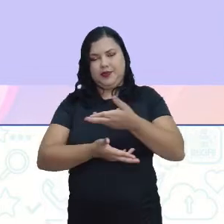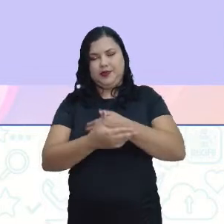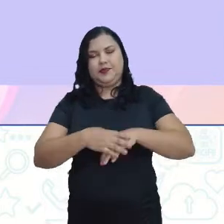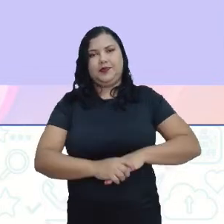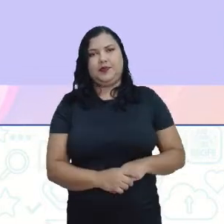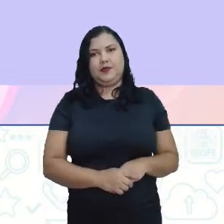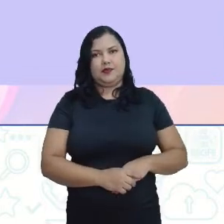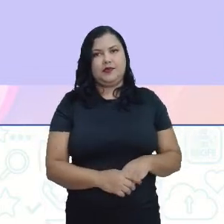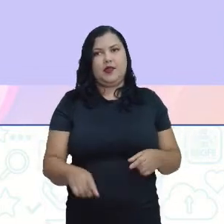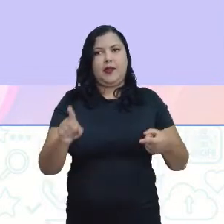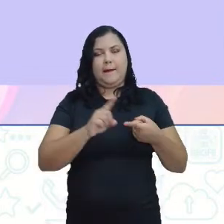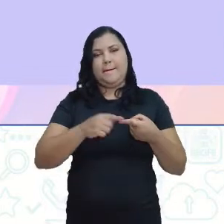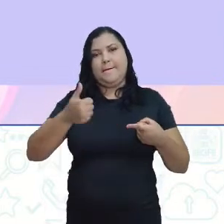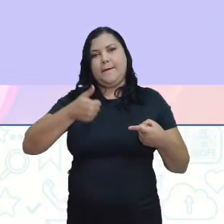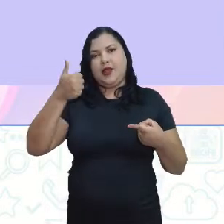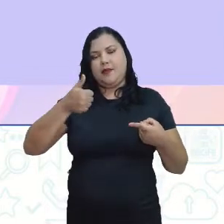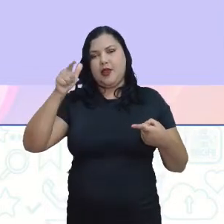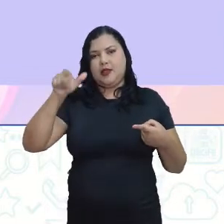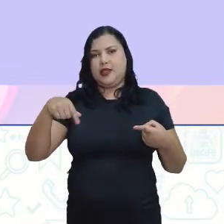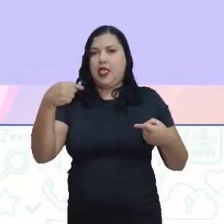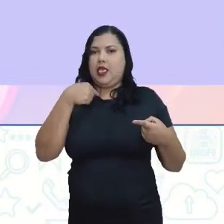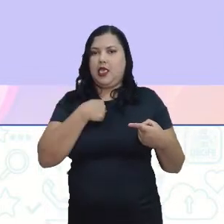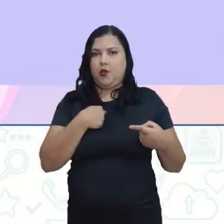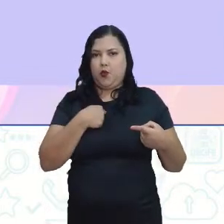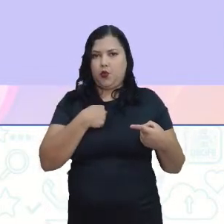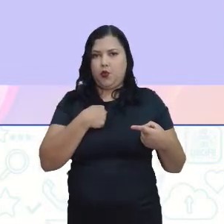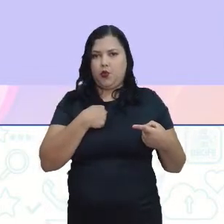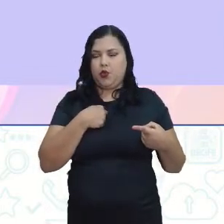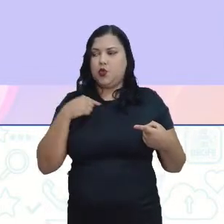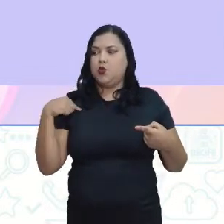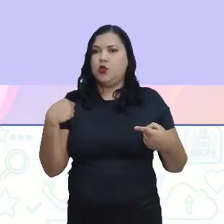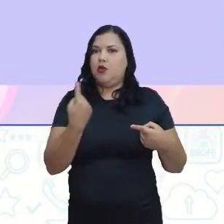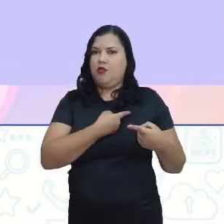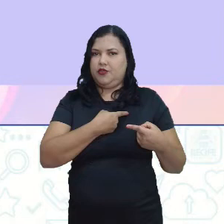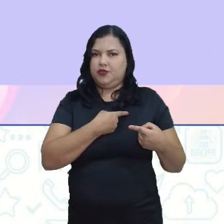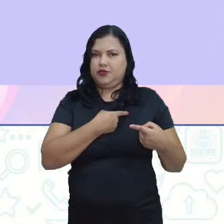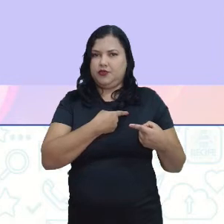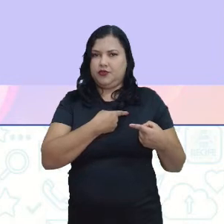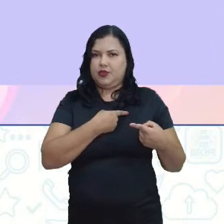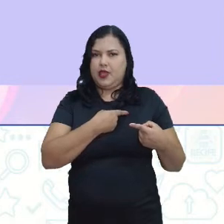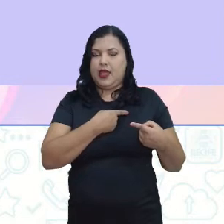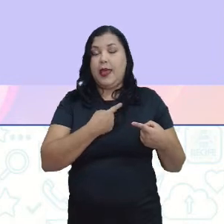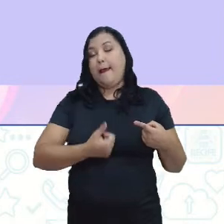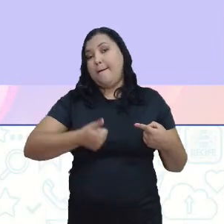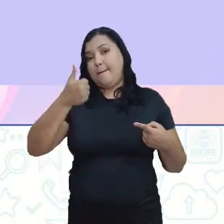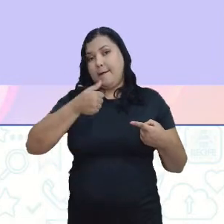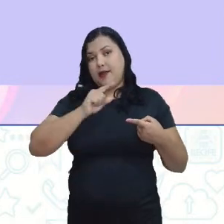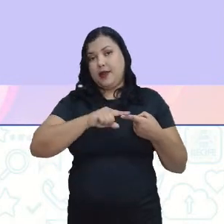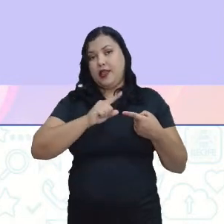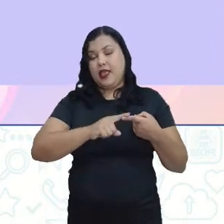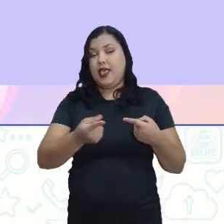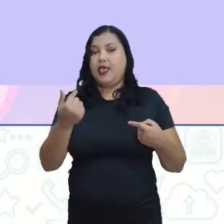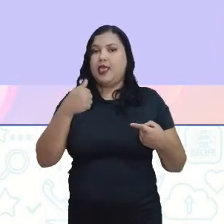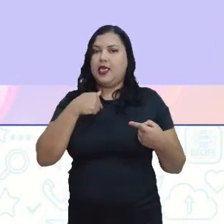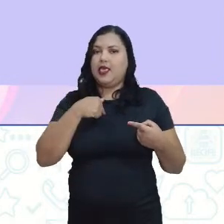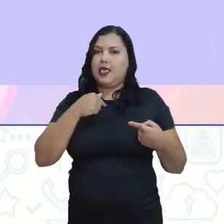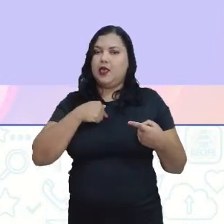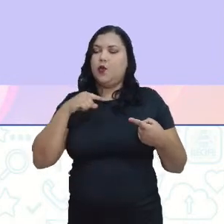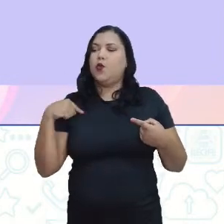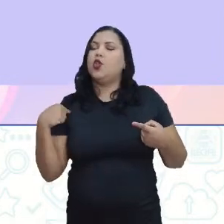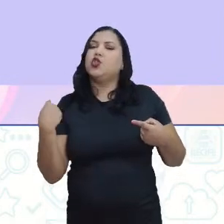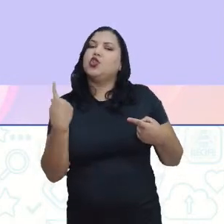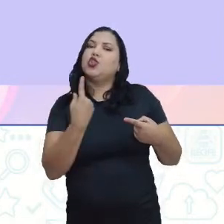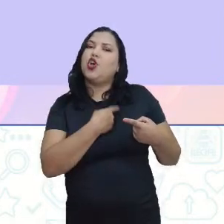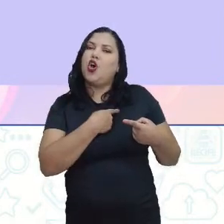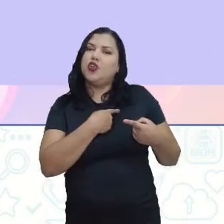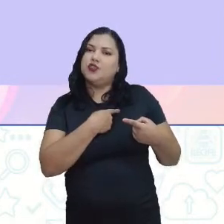gramatical. Então, ó, a primeira pessoa verbal, que é o quê? O eu e o nós. Essa pessoa, a primeira pessoa verbal, relaciona-se o